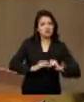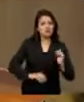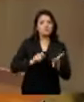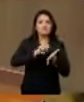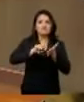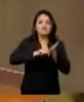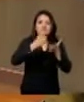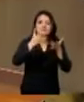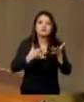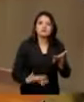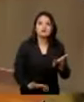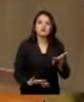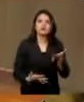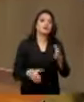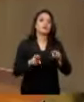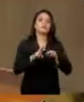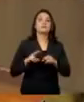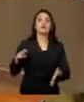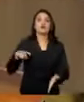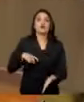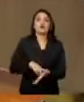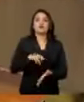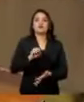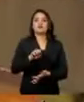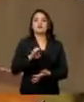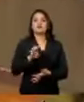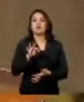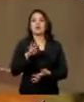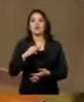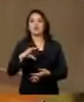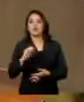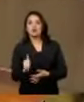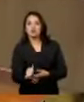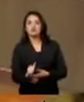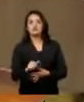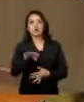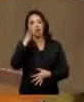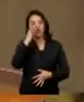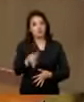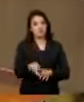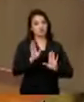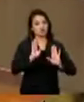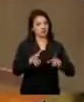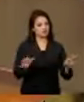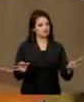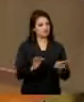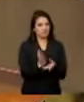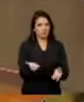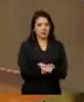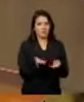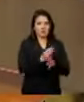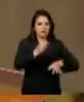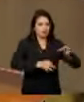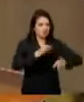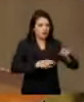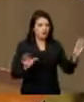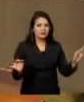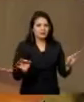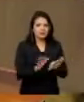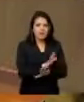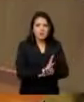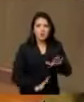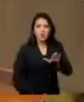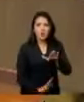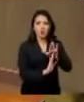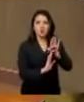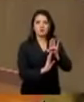decorrência de sentença condenatória, transitada em julgado ou no curso de investigação